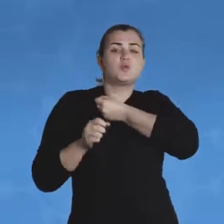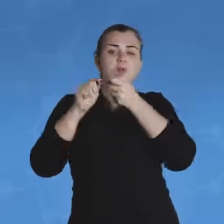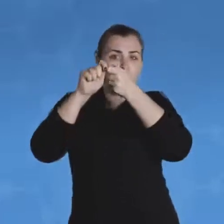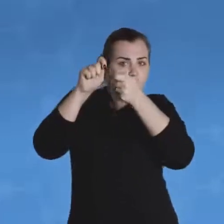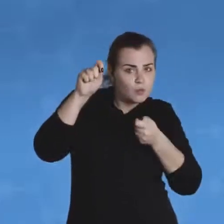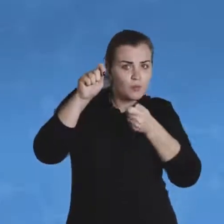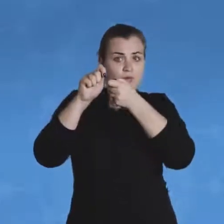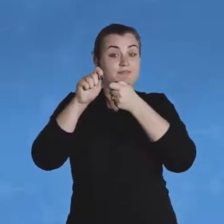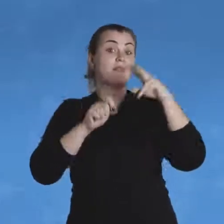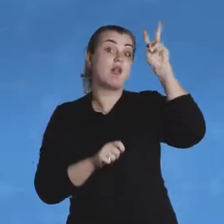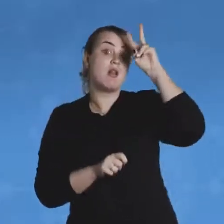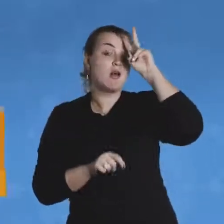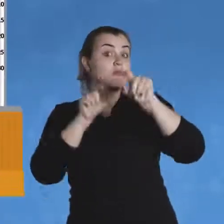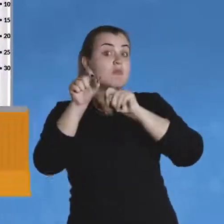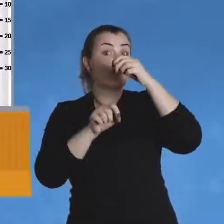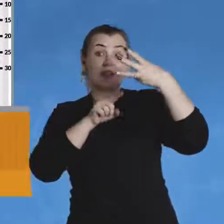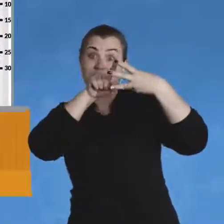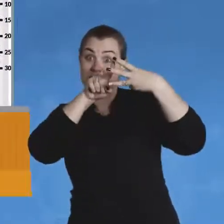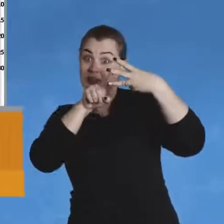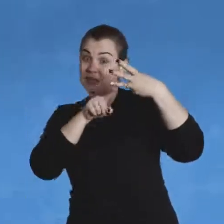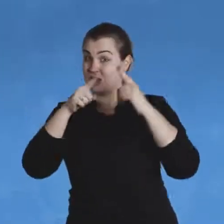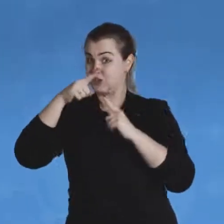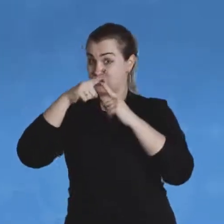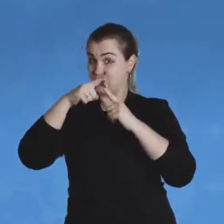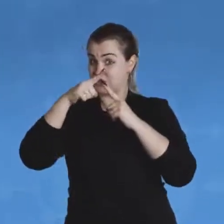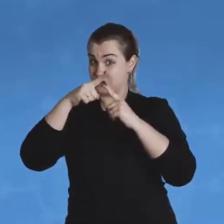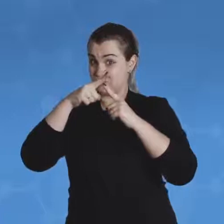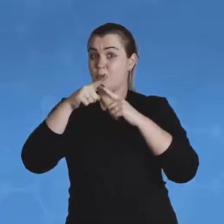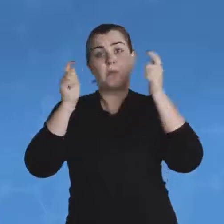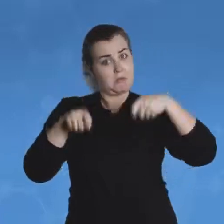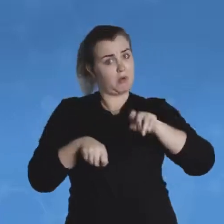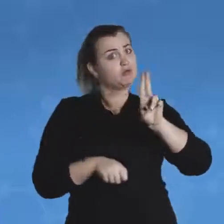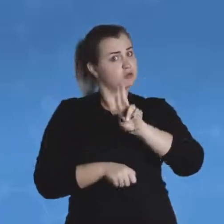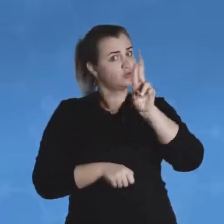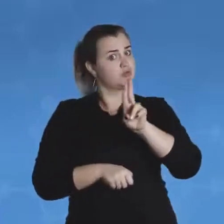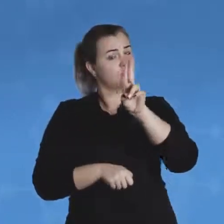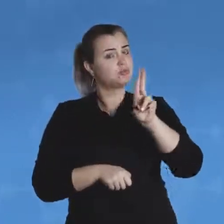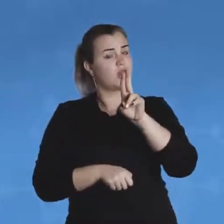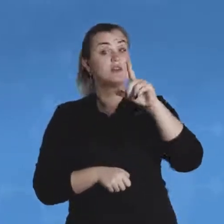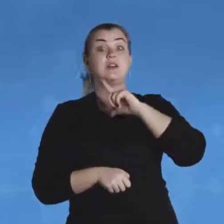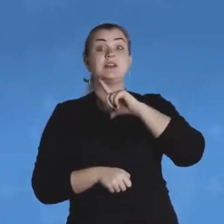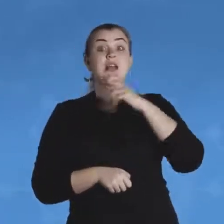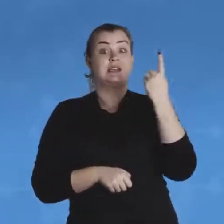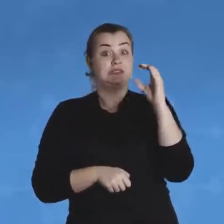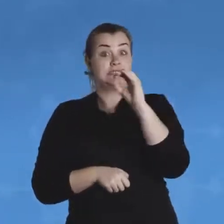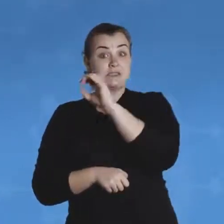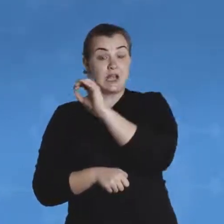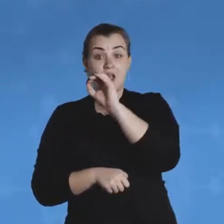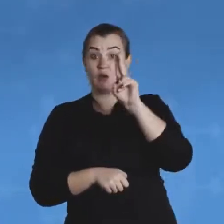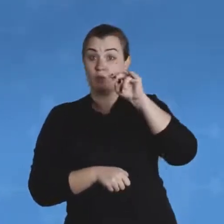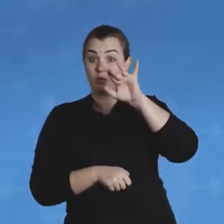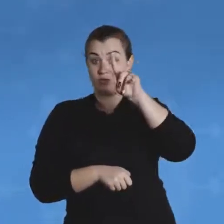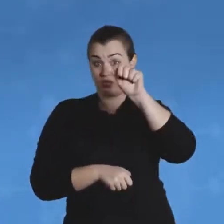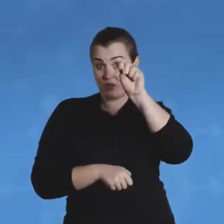que existem 3 tipos de seringas que podem ser usadas para a aplicação de insulina. As de 100 unidades são graduadas de